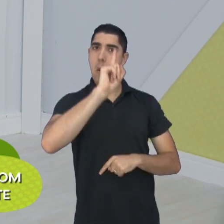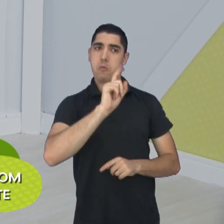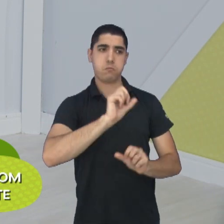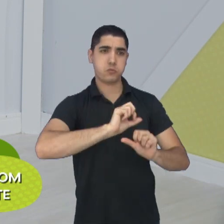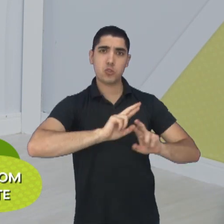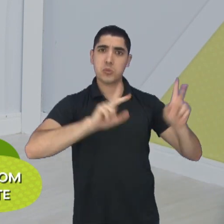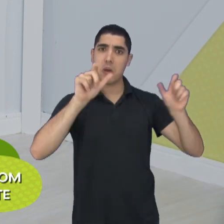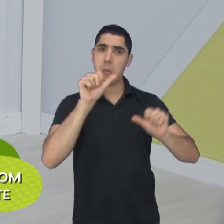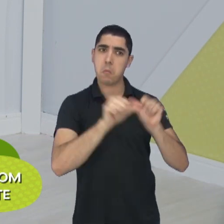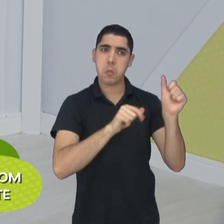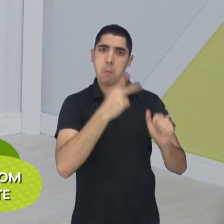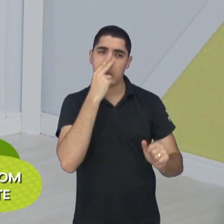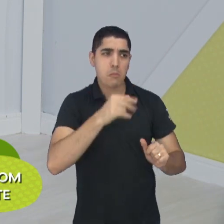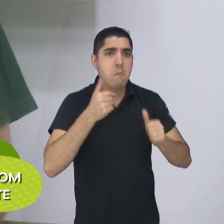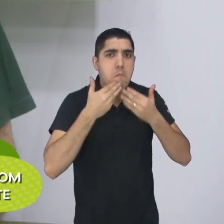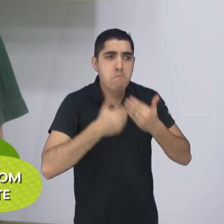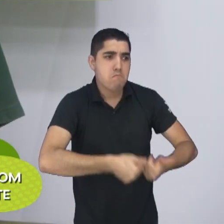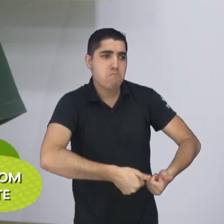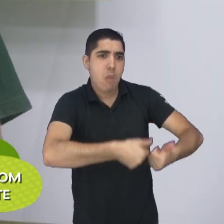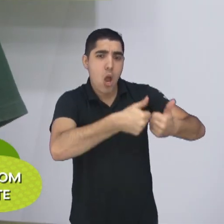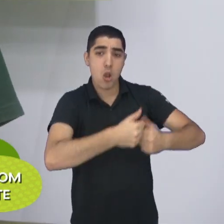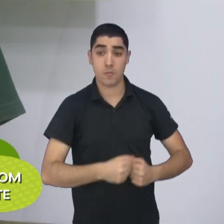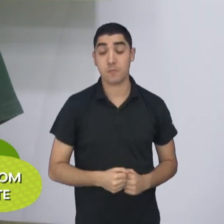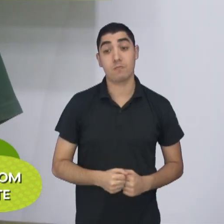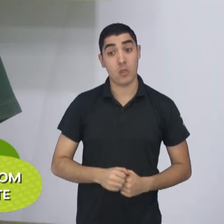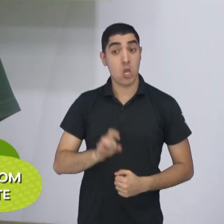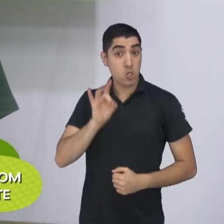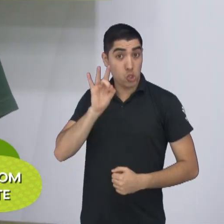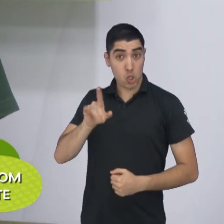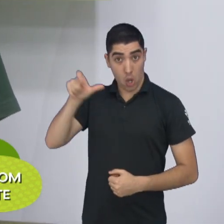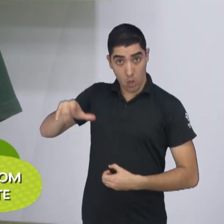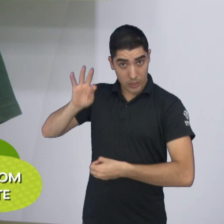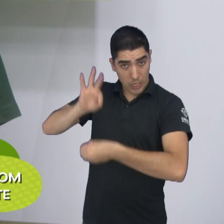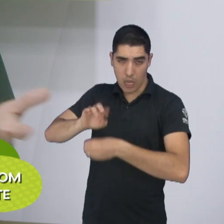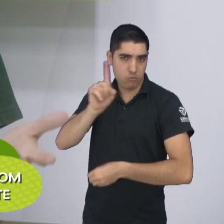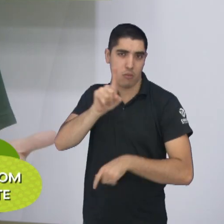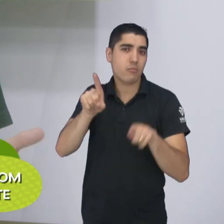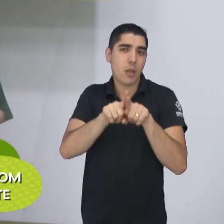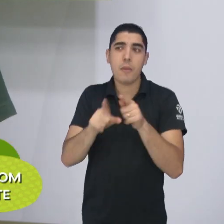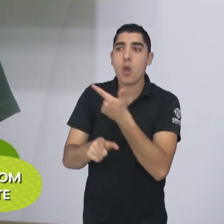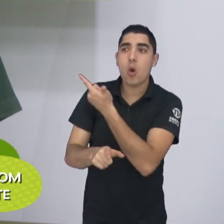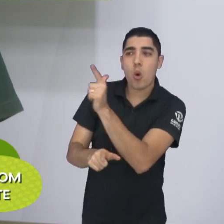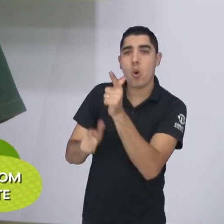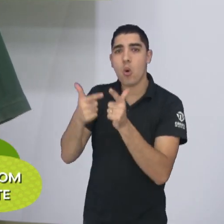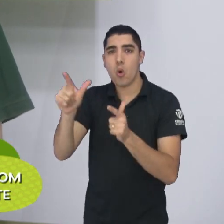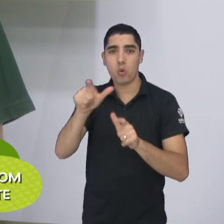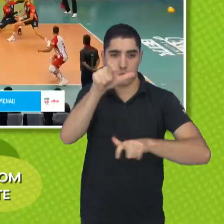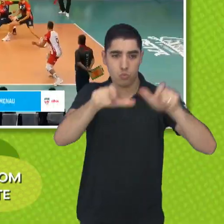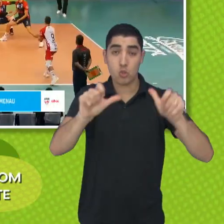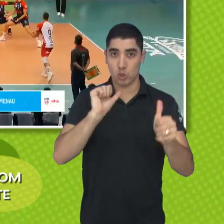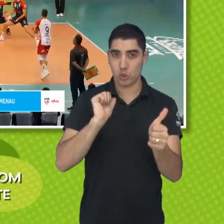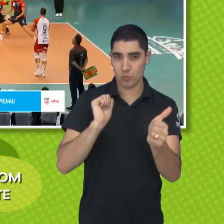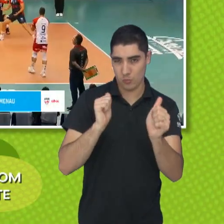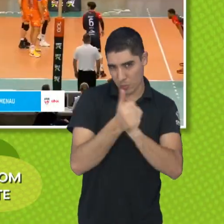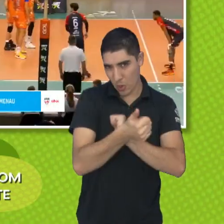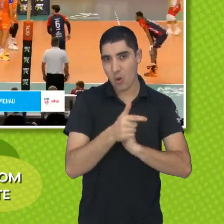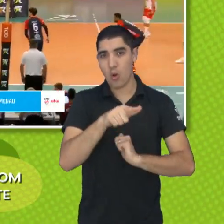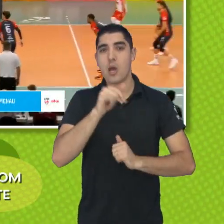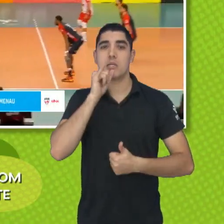na Superliga, né? Não só o Schwank, né, mas outros jogadores também convocados para a seleção, enfim. Roque